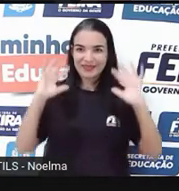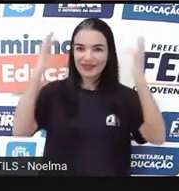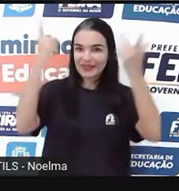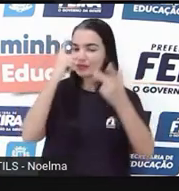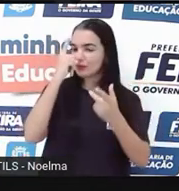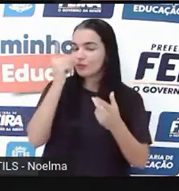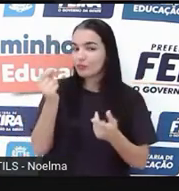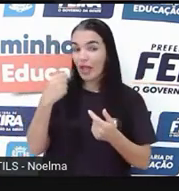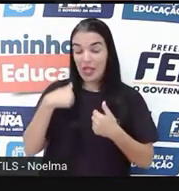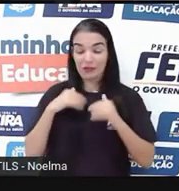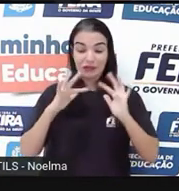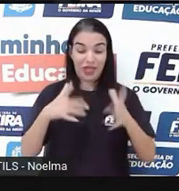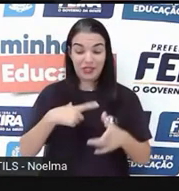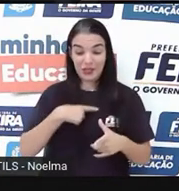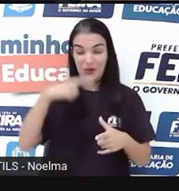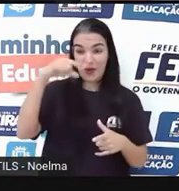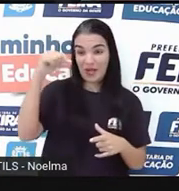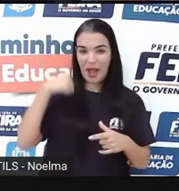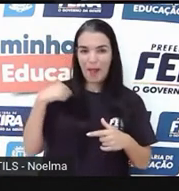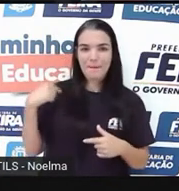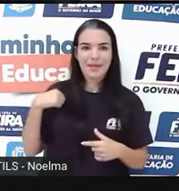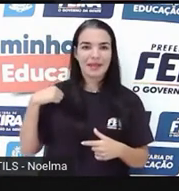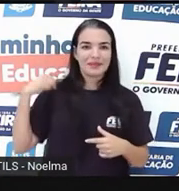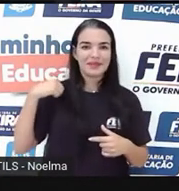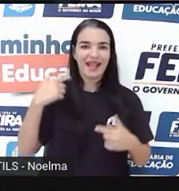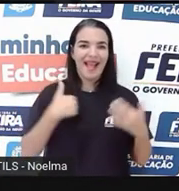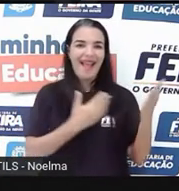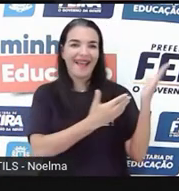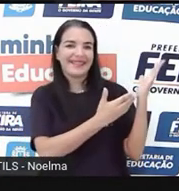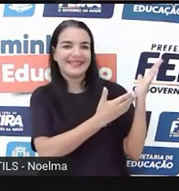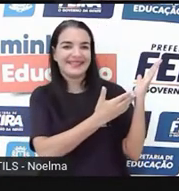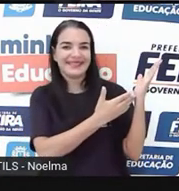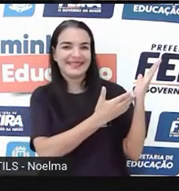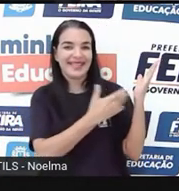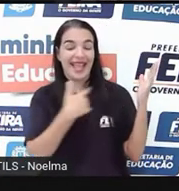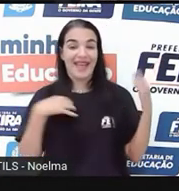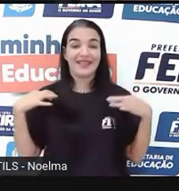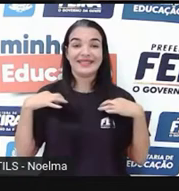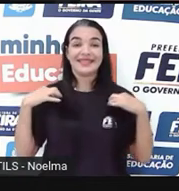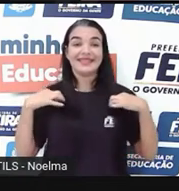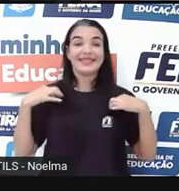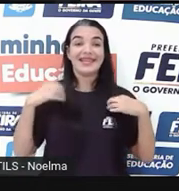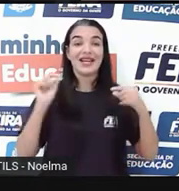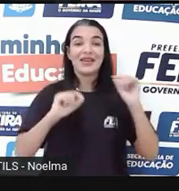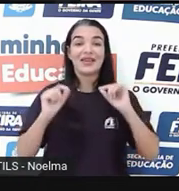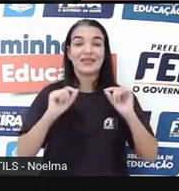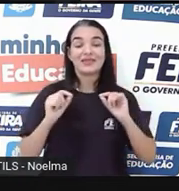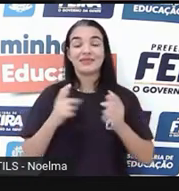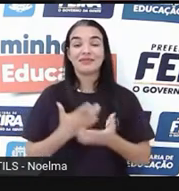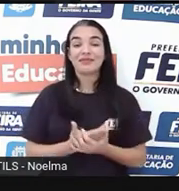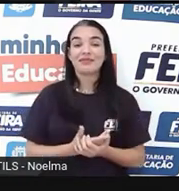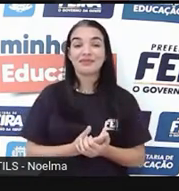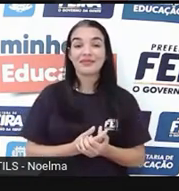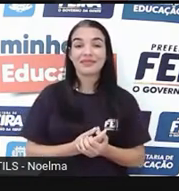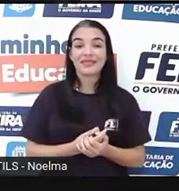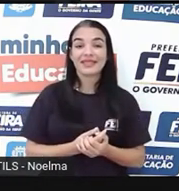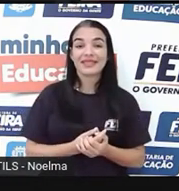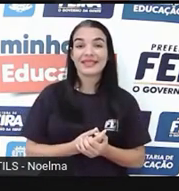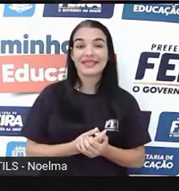eu já escolhi a minha. Observem aqui a minha fantasia. Eu me fantasiei de Jack